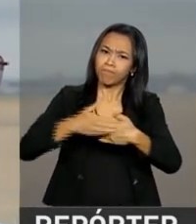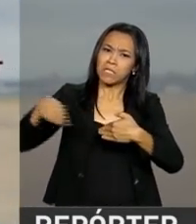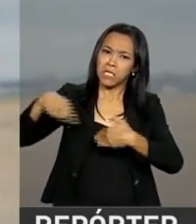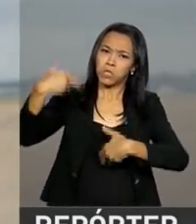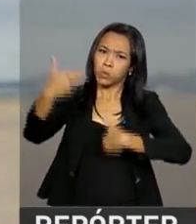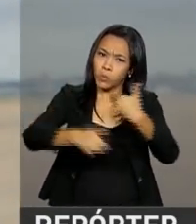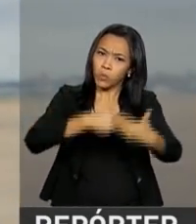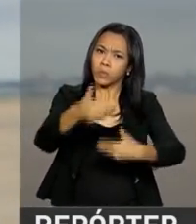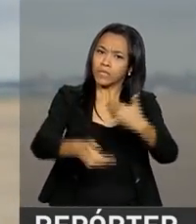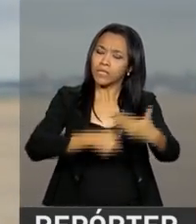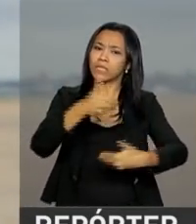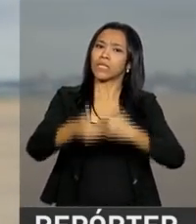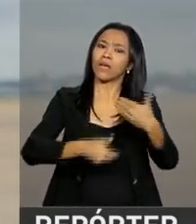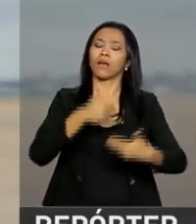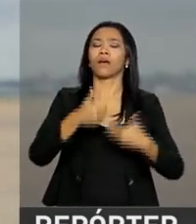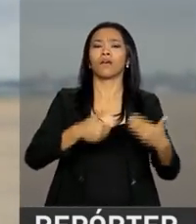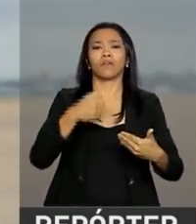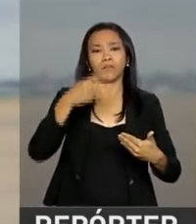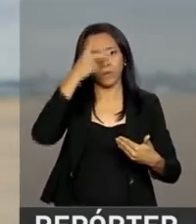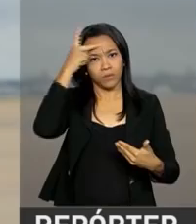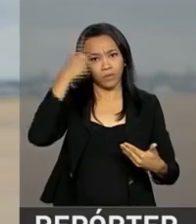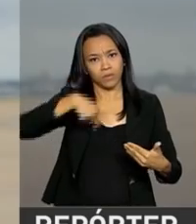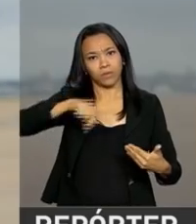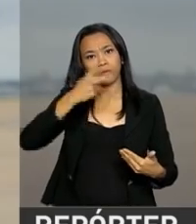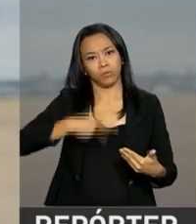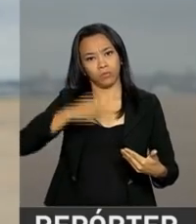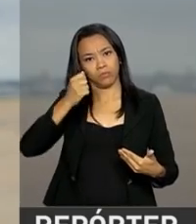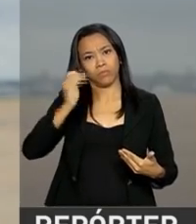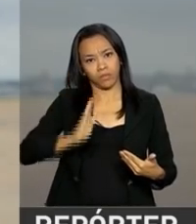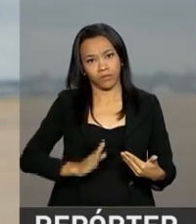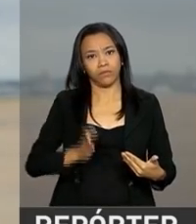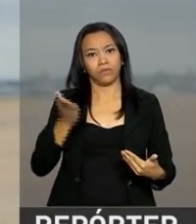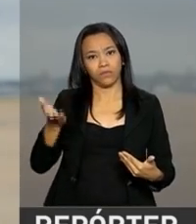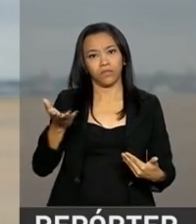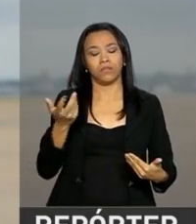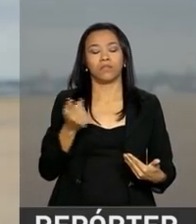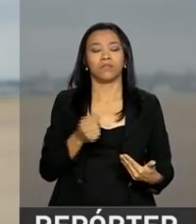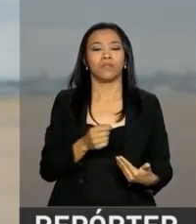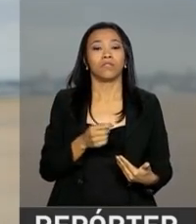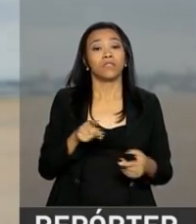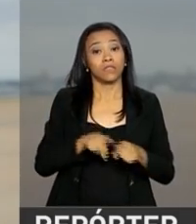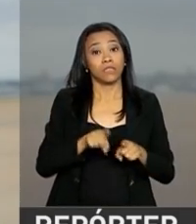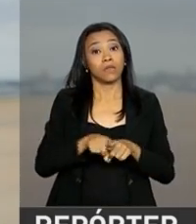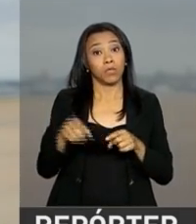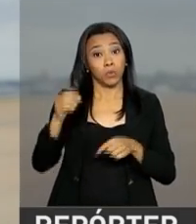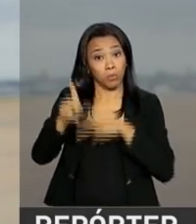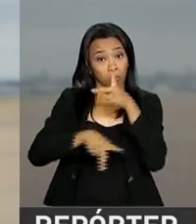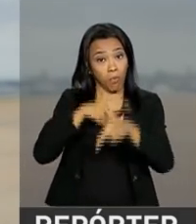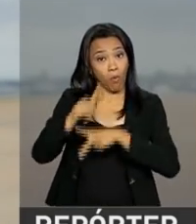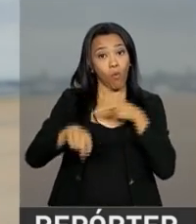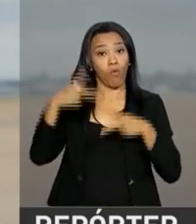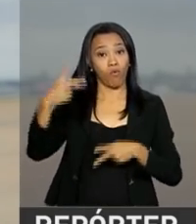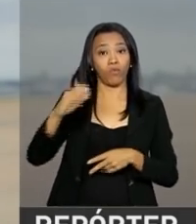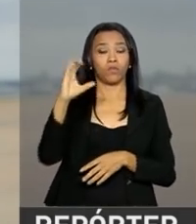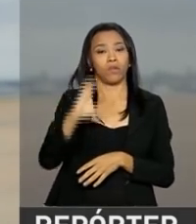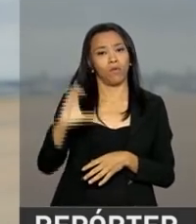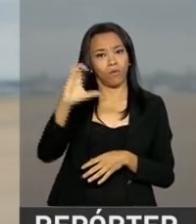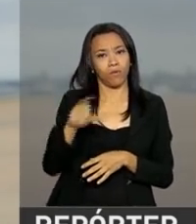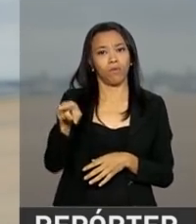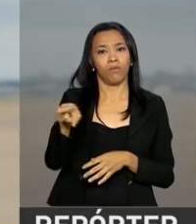o apoio o carinho a atenção do Povo colombiano com essa